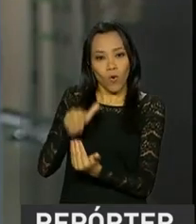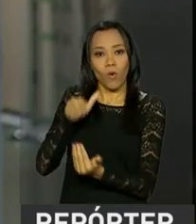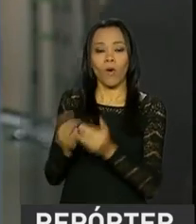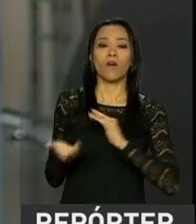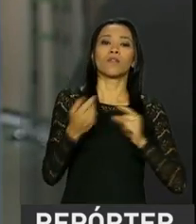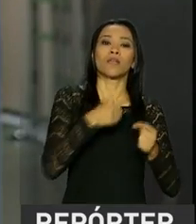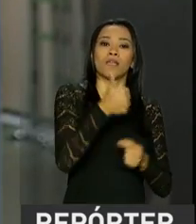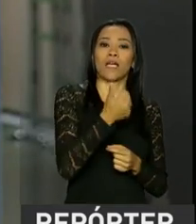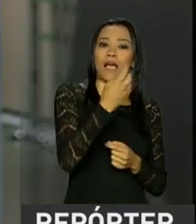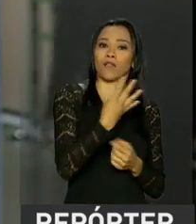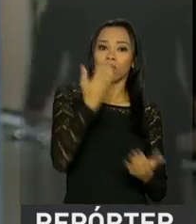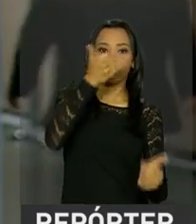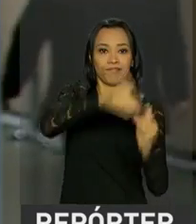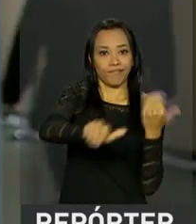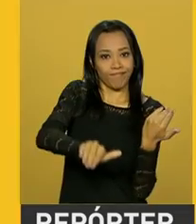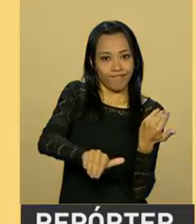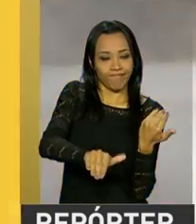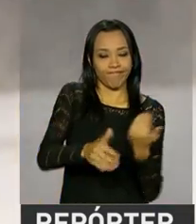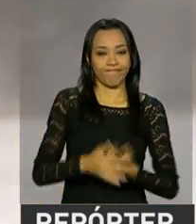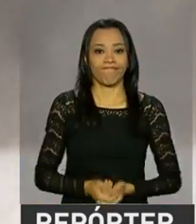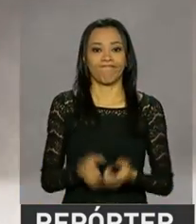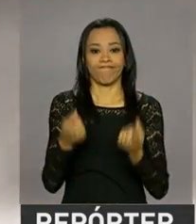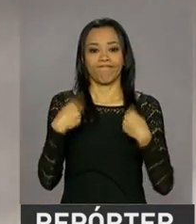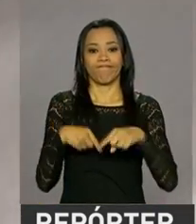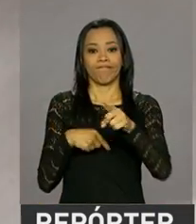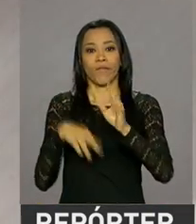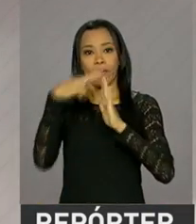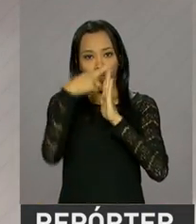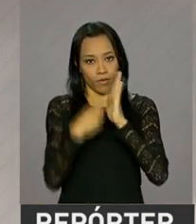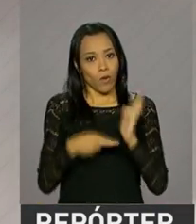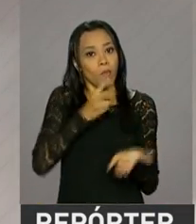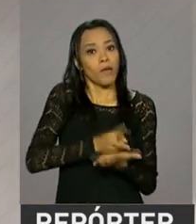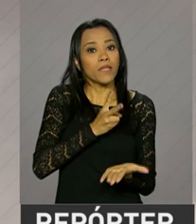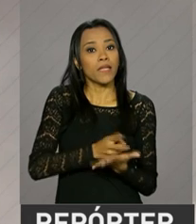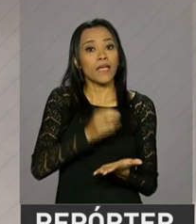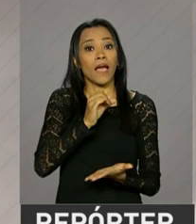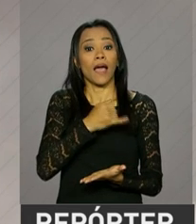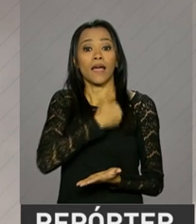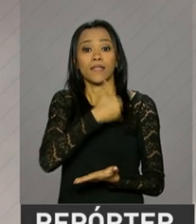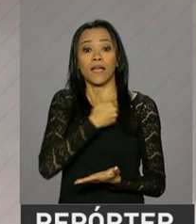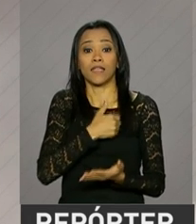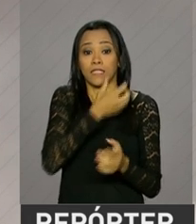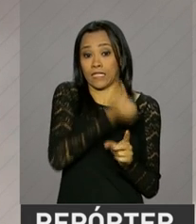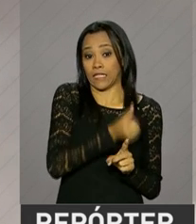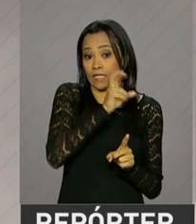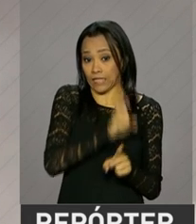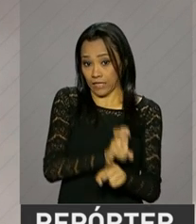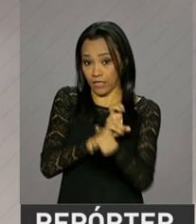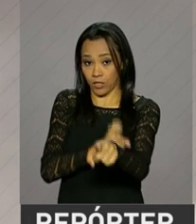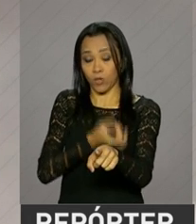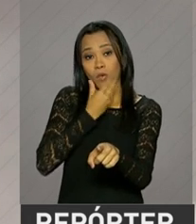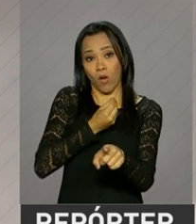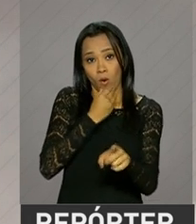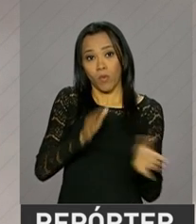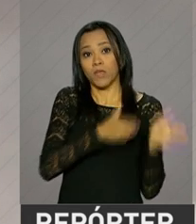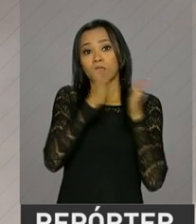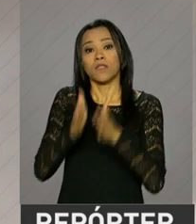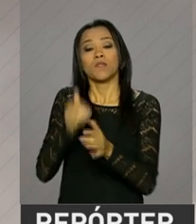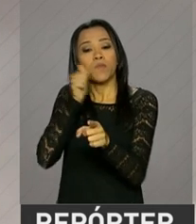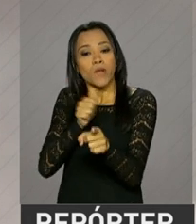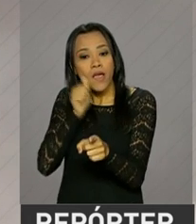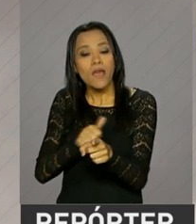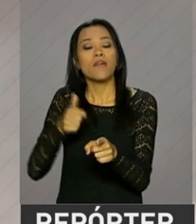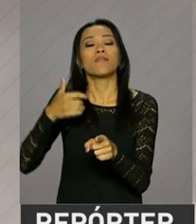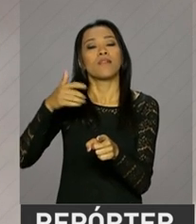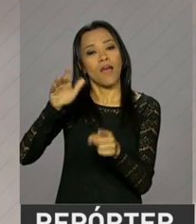e 14 contrários. O relatório mantém a idade mínima de 65 anos para homens se aposentarem. Para mulheres, a